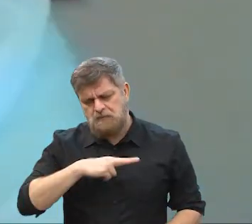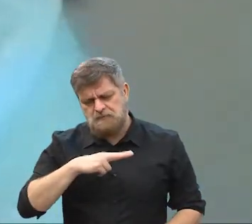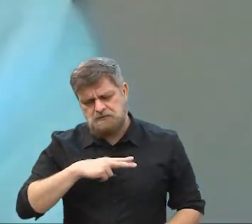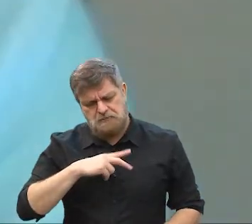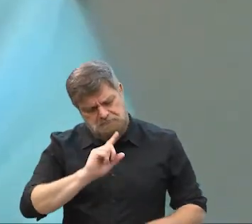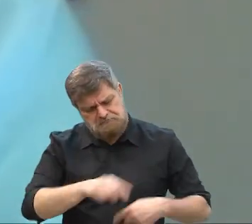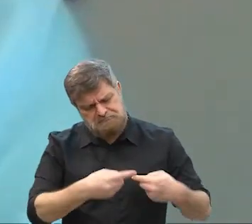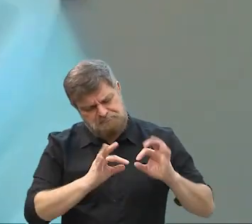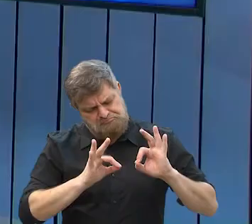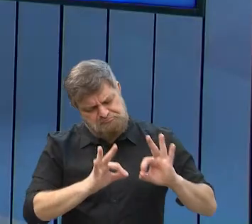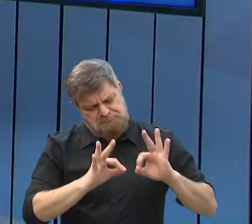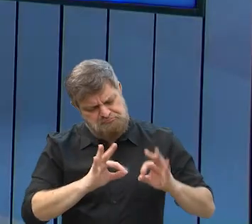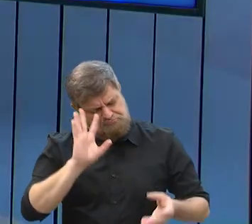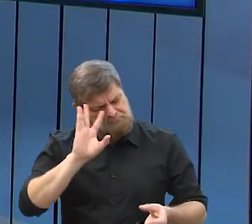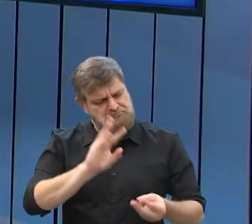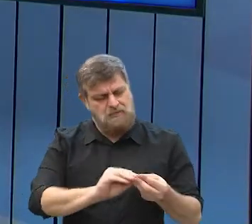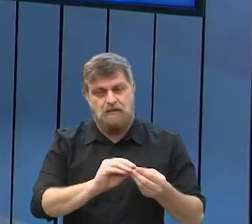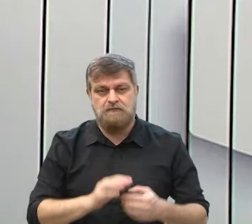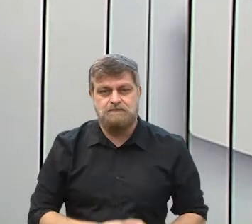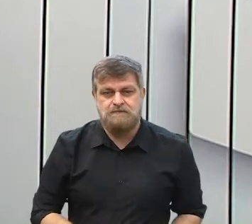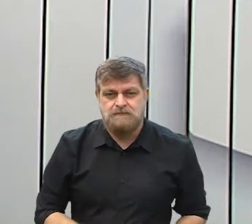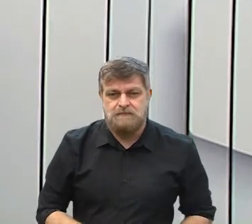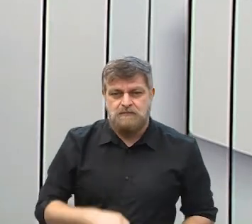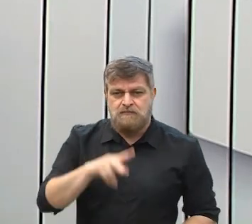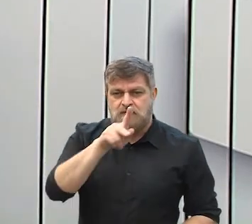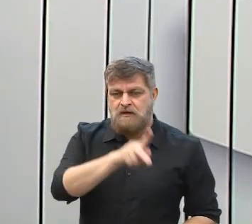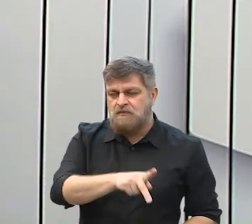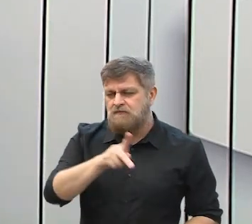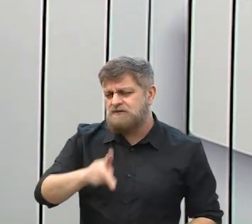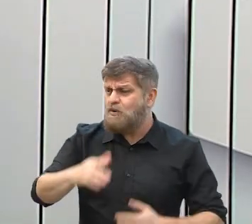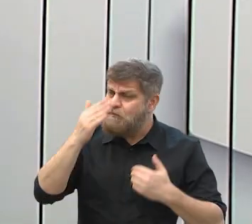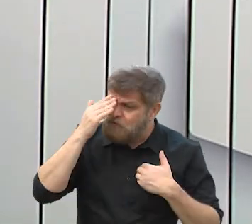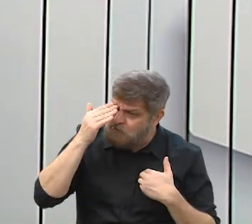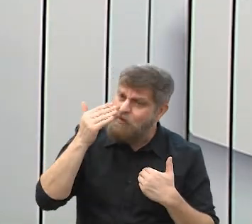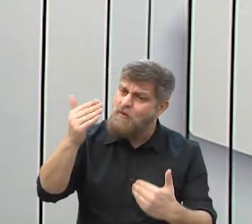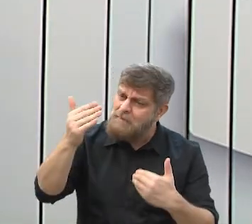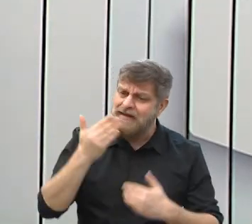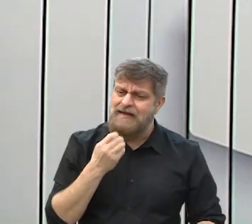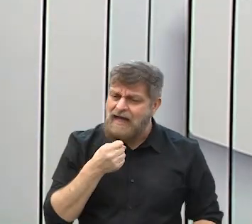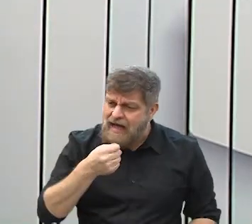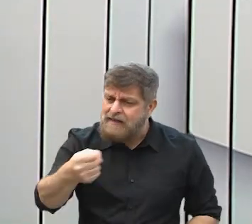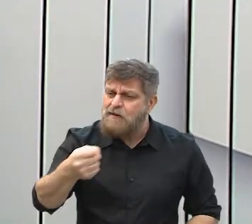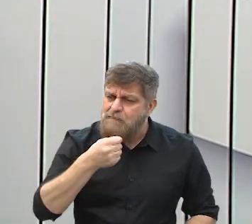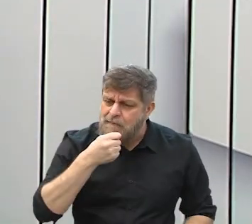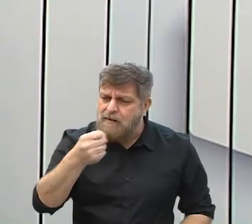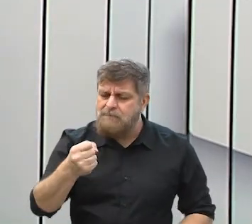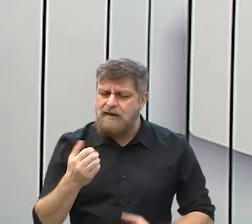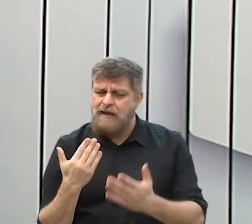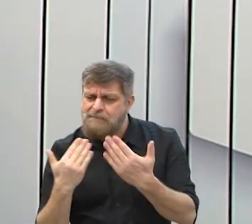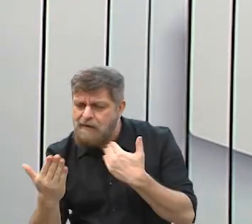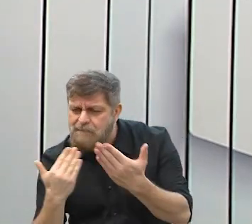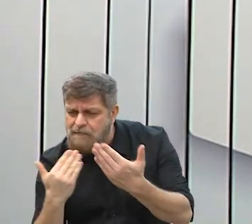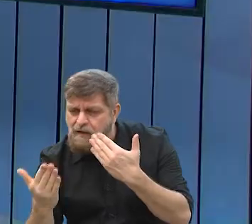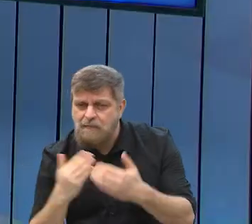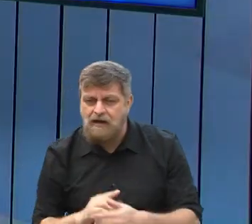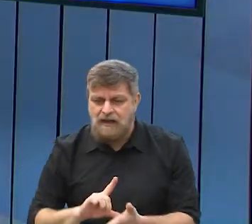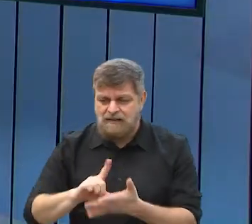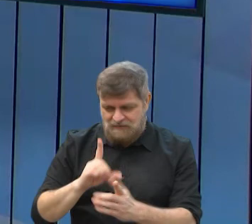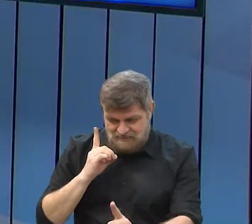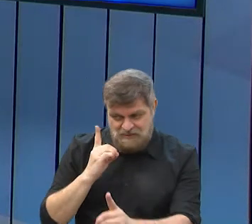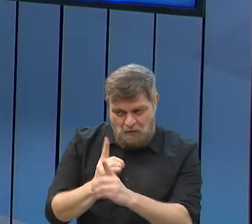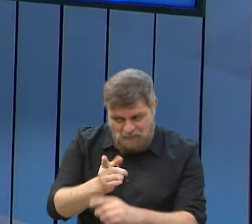bons resultados. Vereador professor Alberto, muito obrigado pela sua participação aqui no Em Pauta e até uma